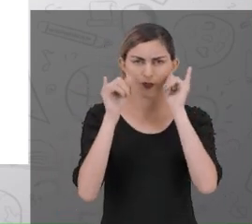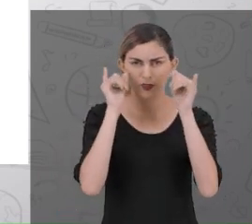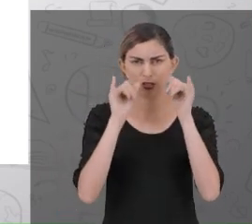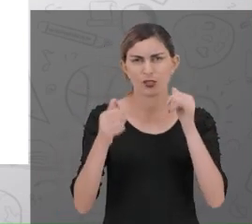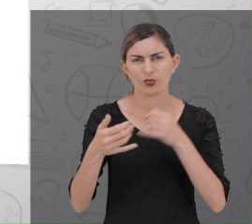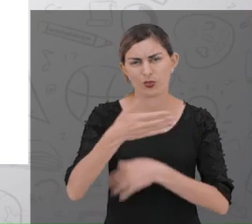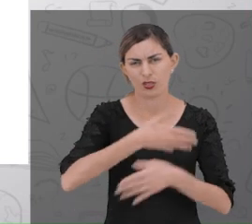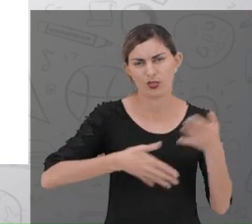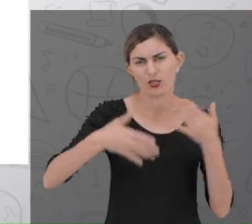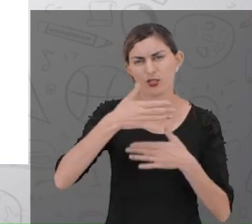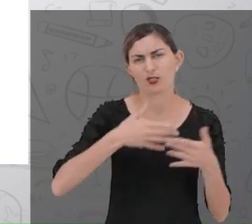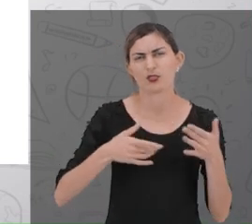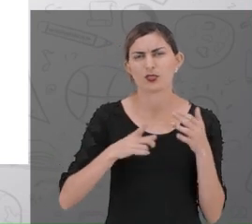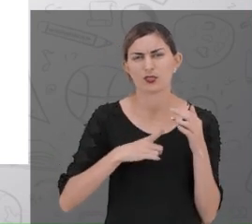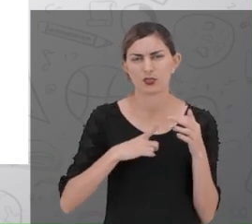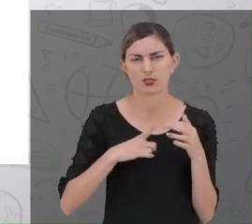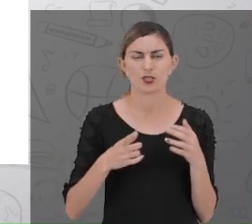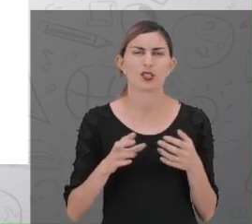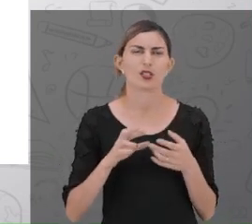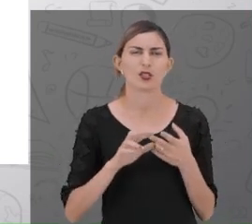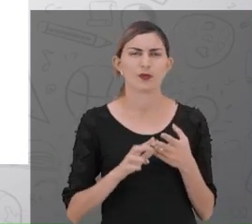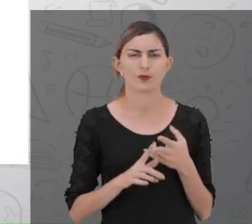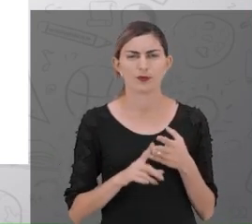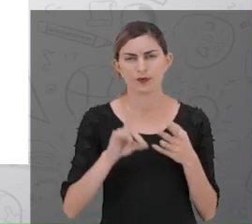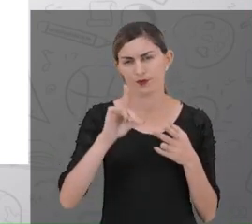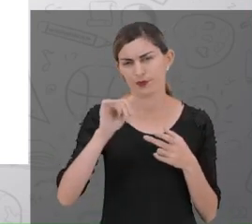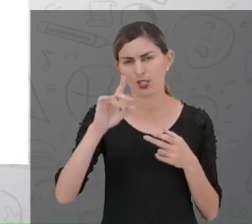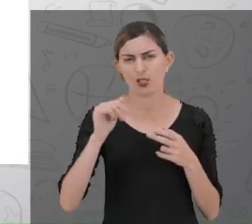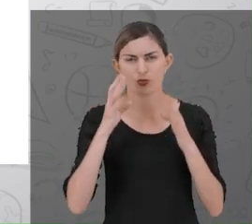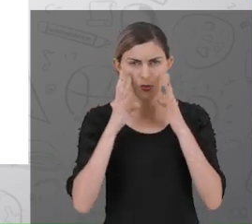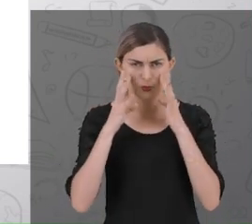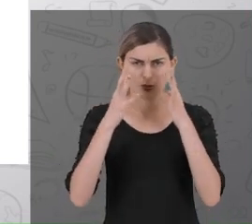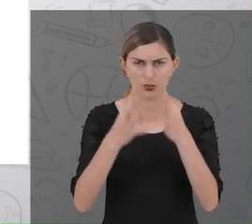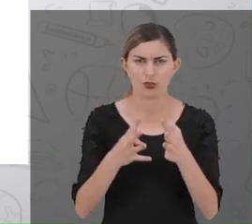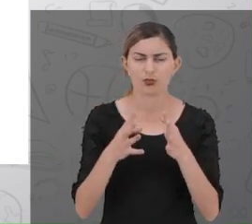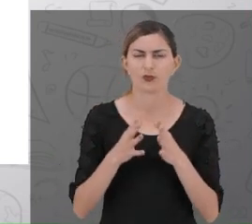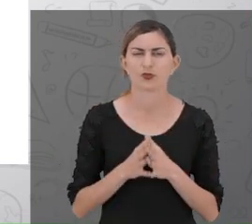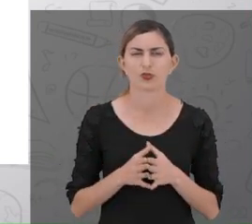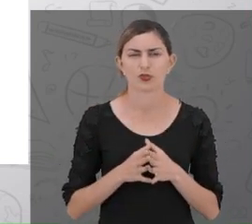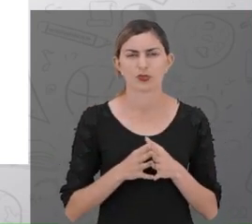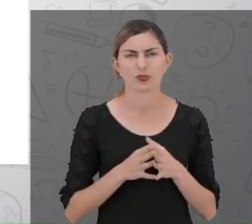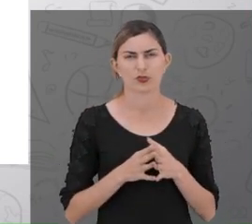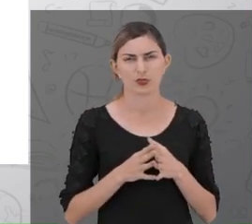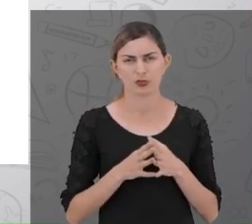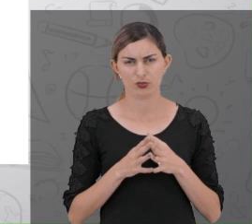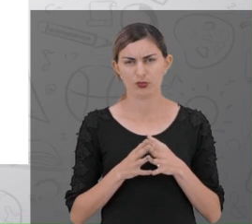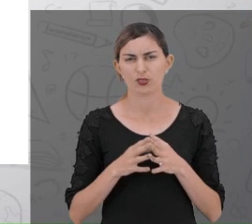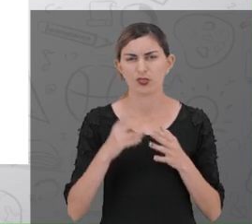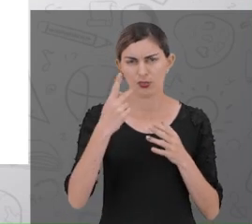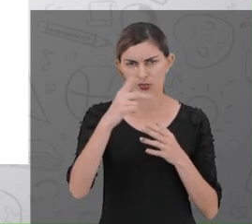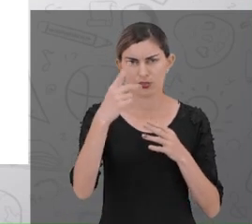evitando que essa relação haja redundância de dados. Observe,